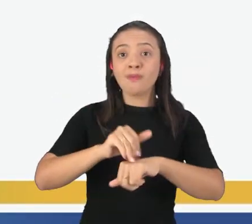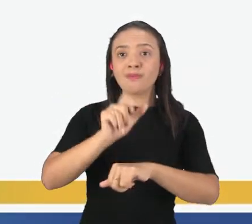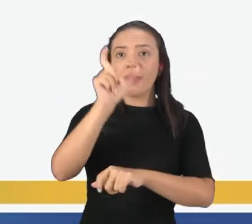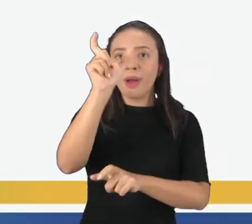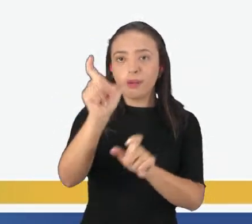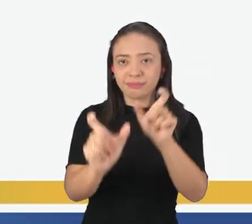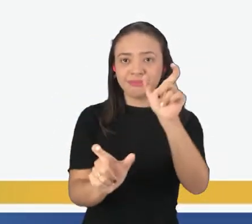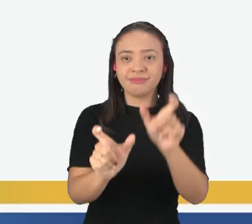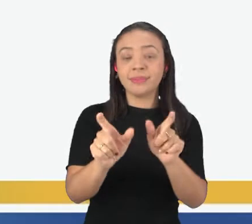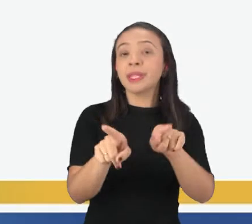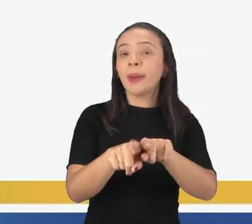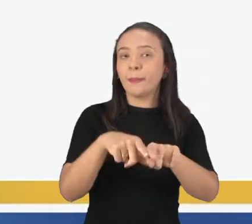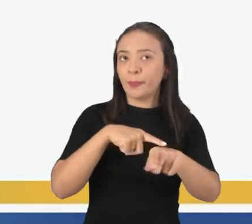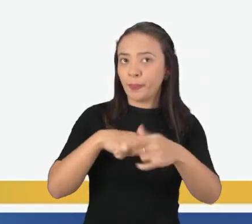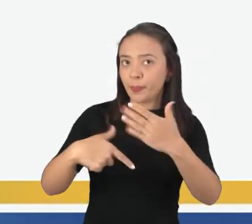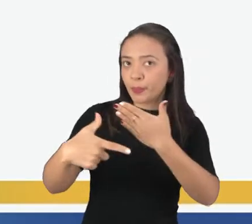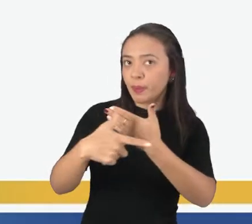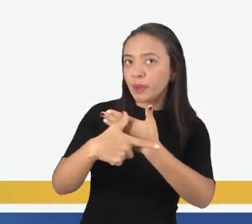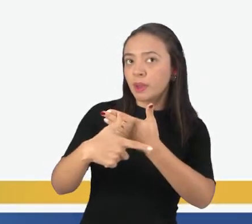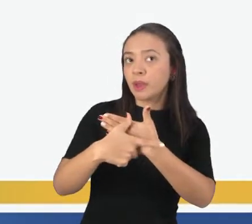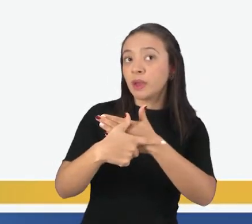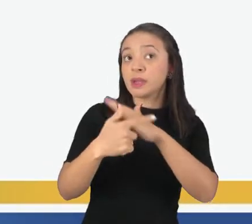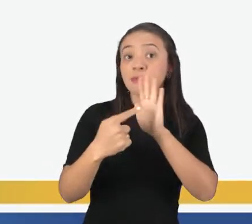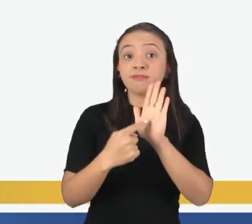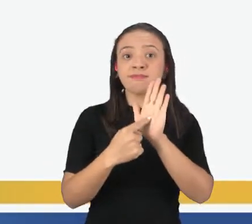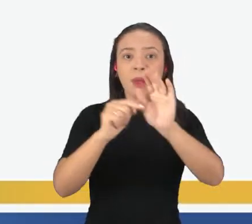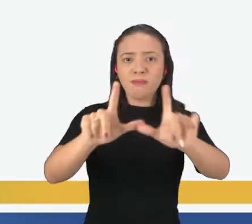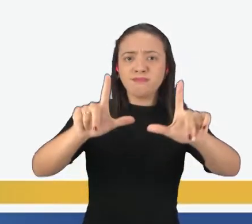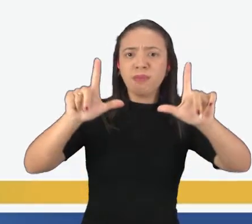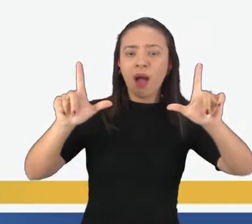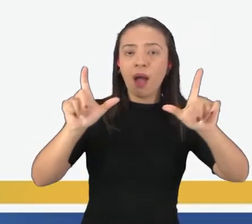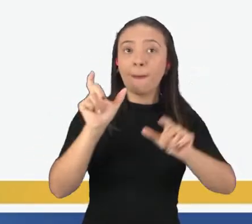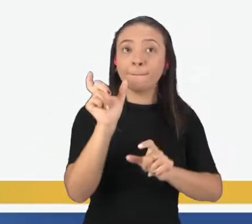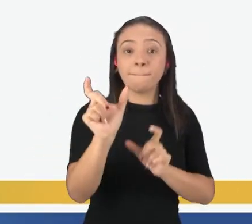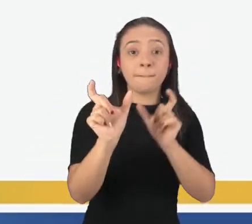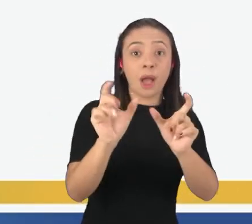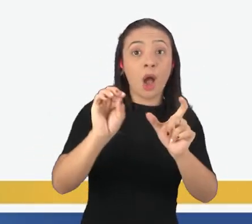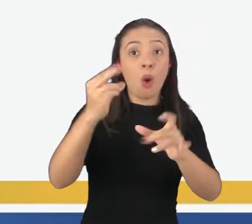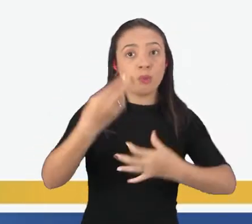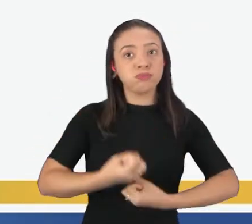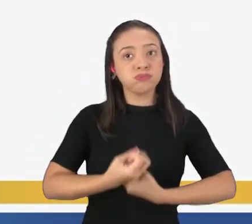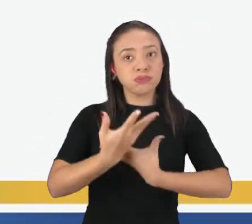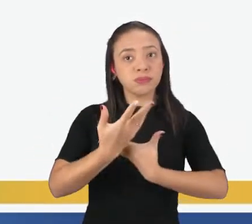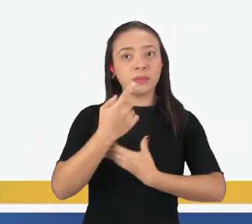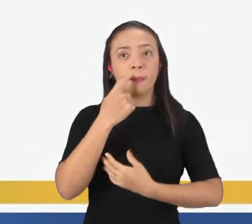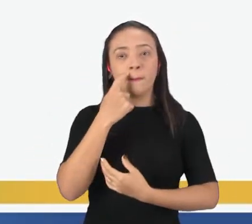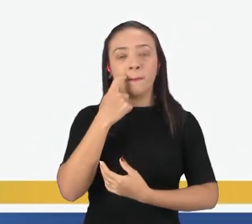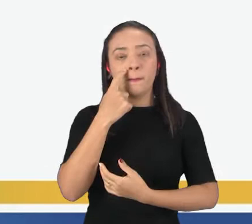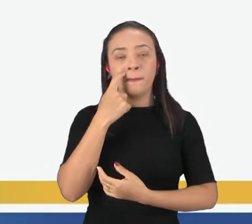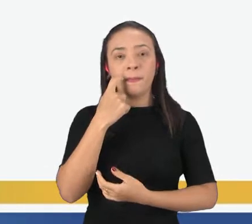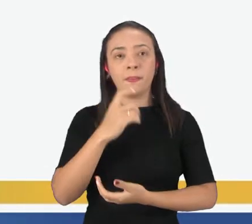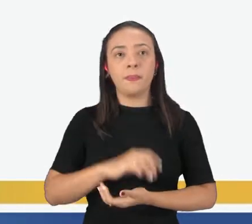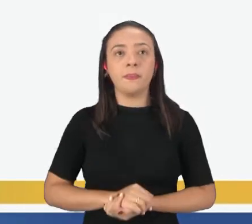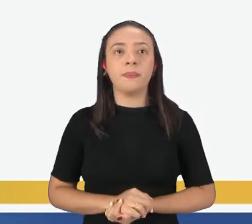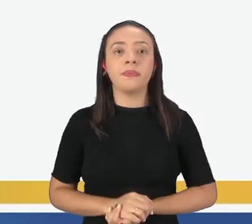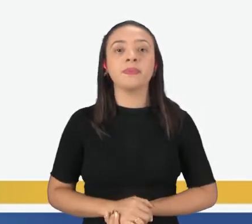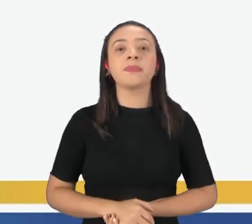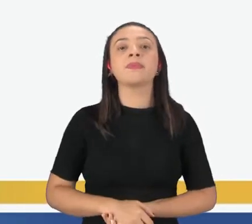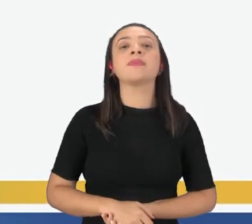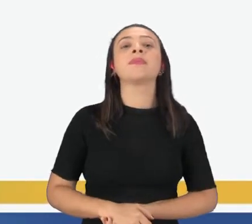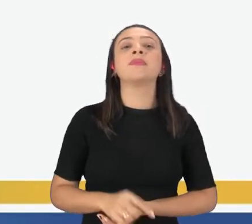pessoas. Sirvo também para destacar palavras ou expressões, tá? Então, é